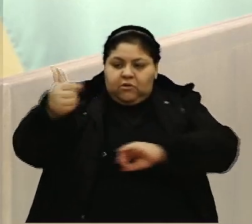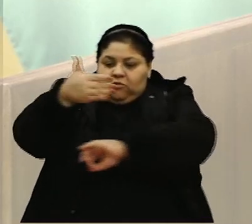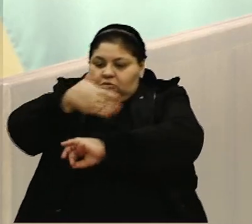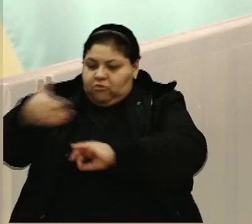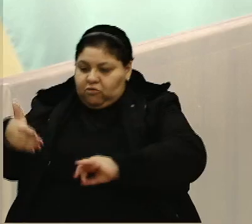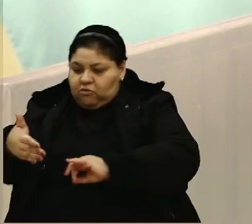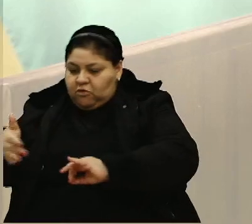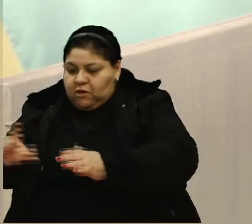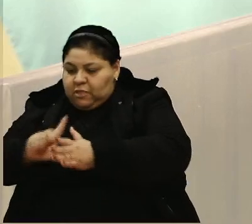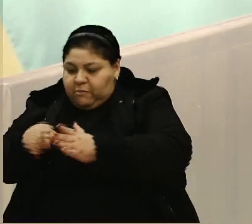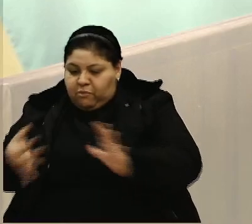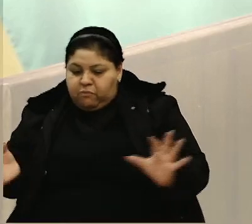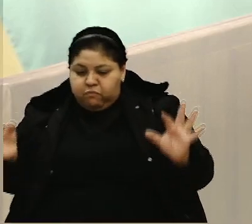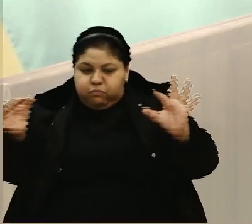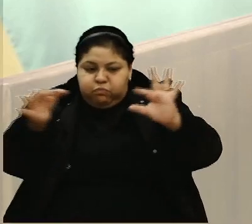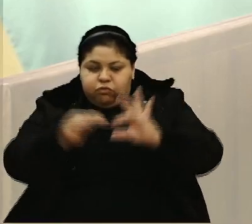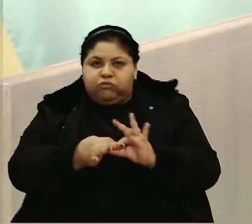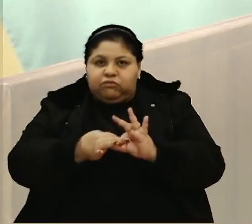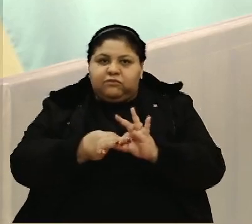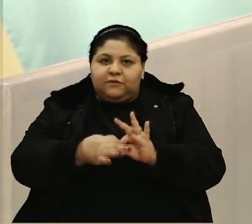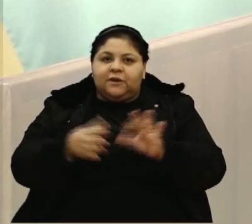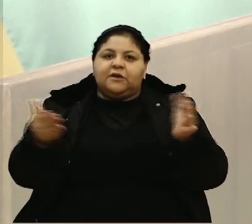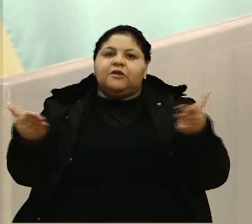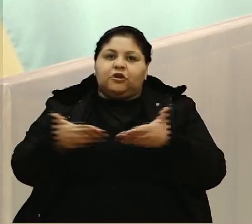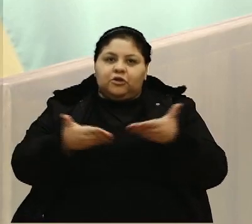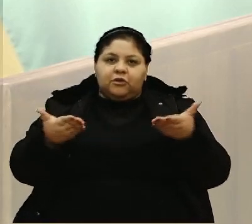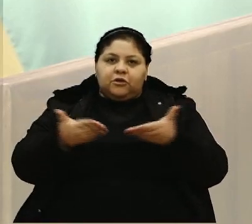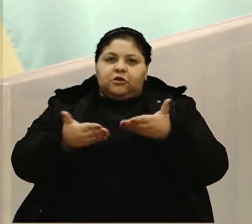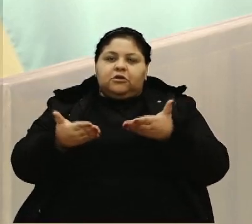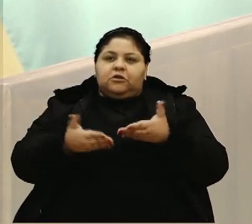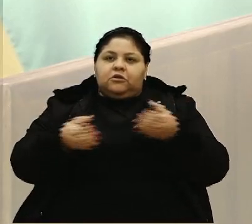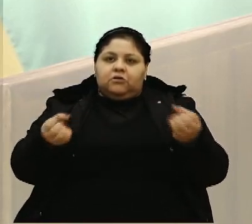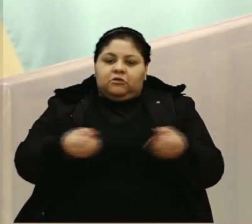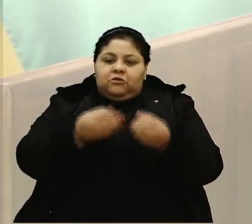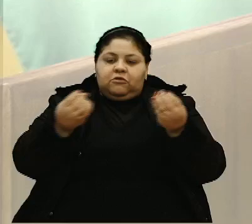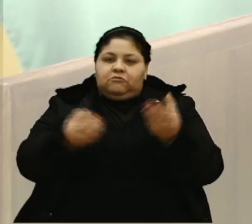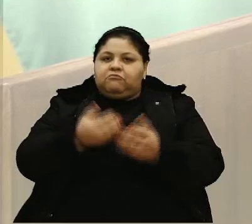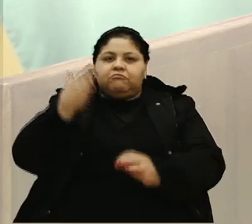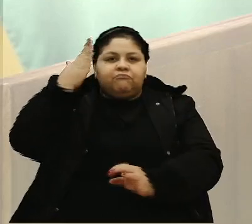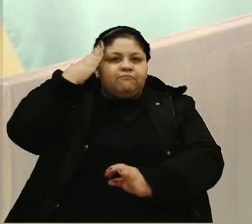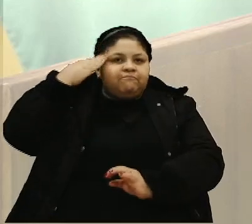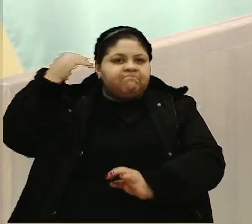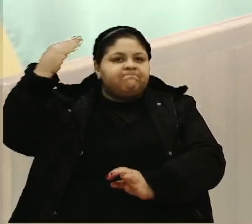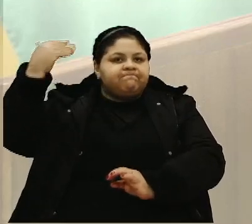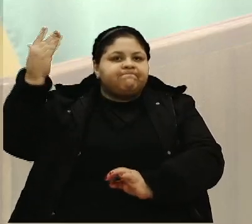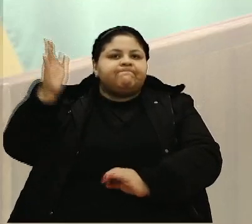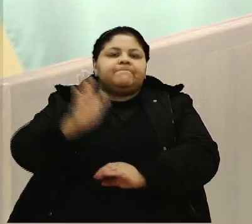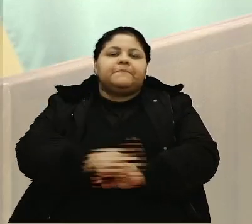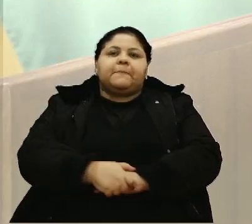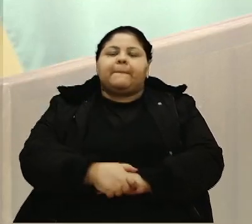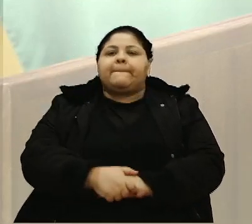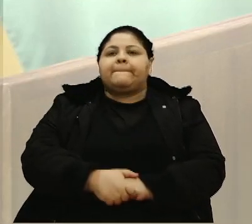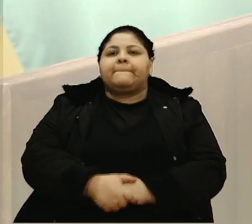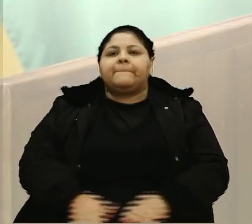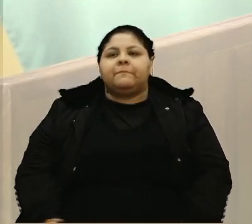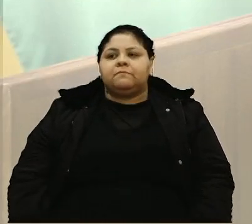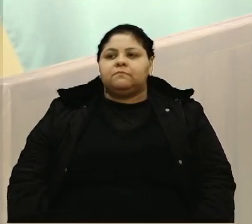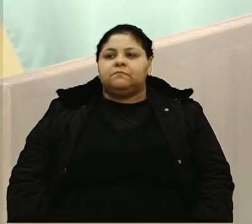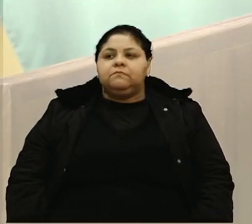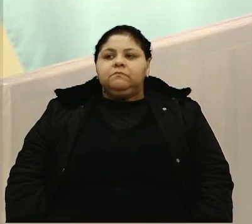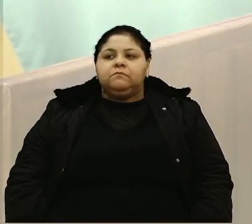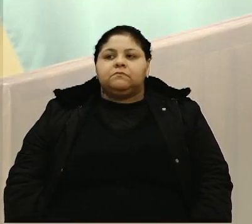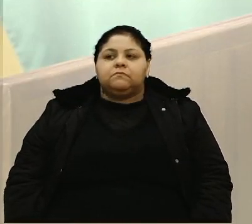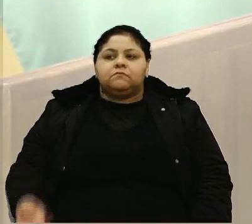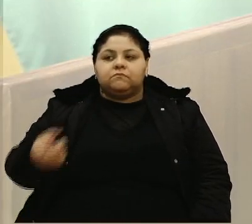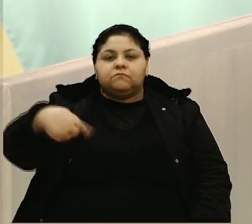se unimos e hoje a festa é um sucesso. Então,